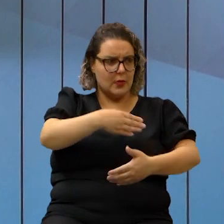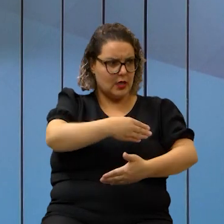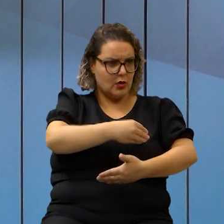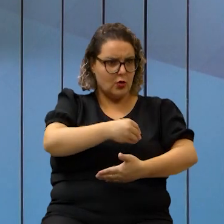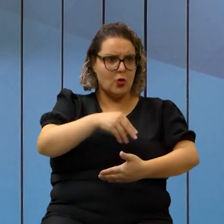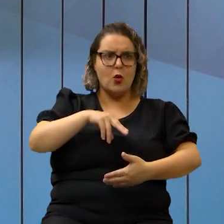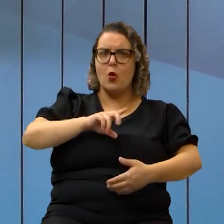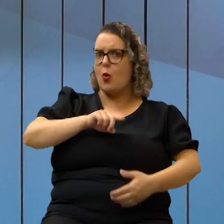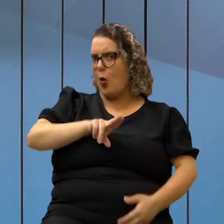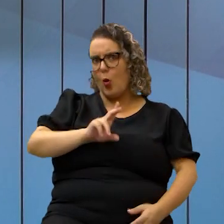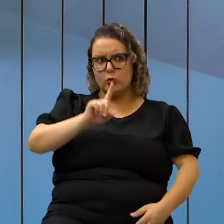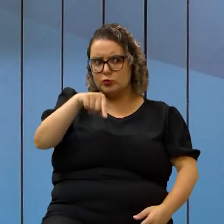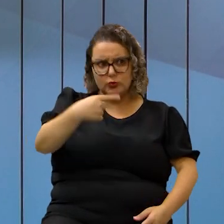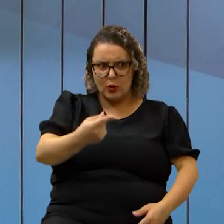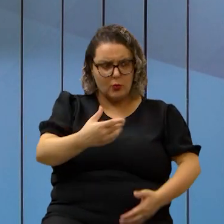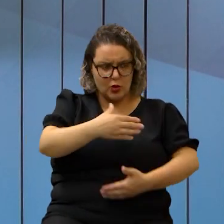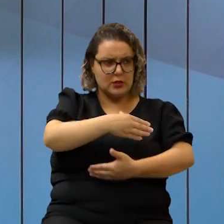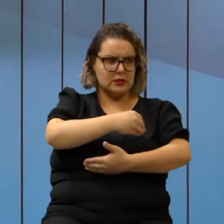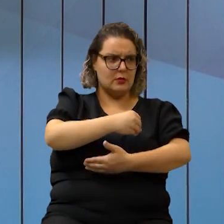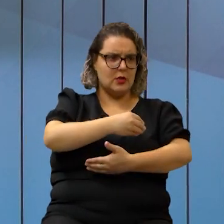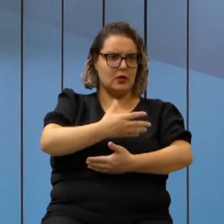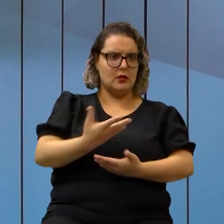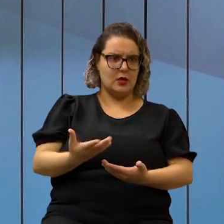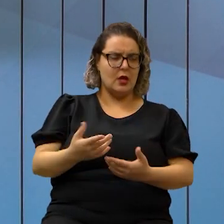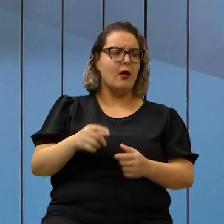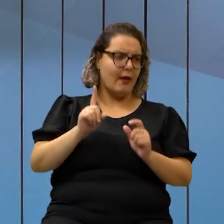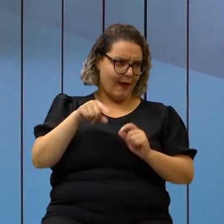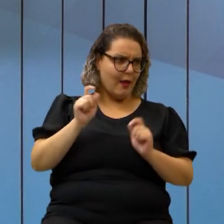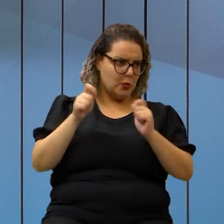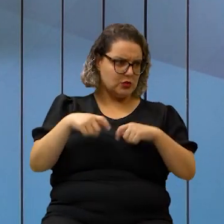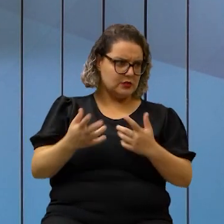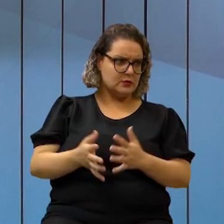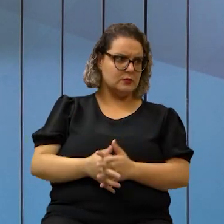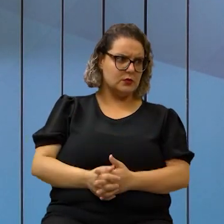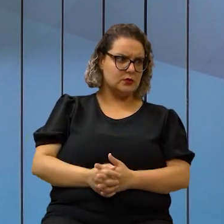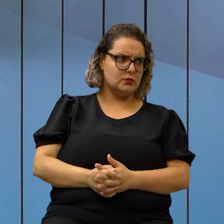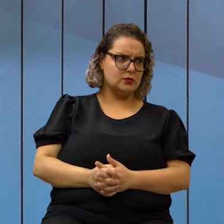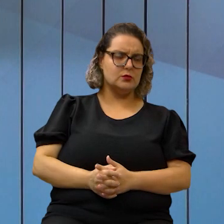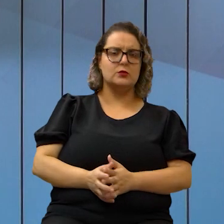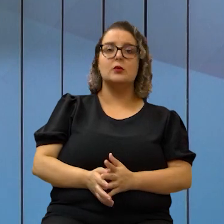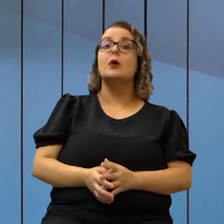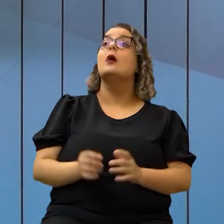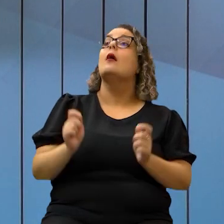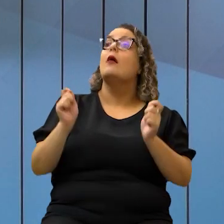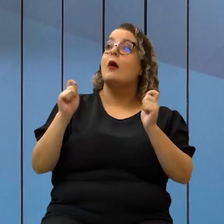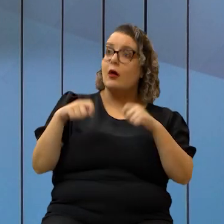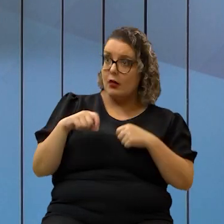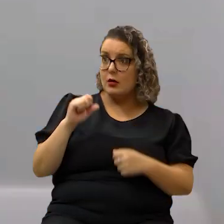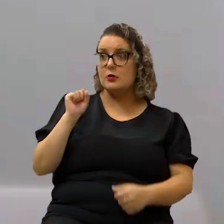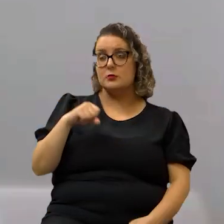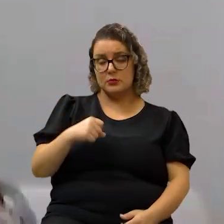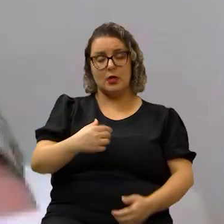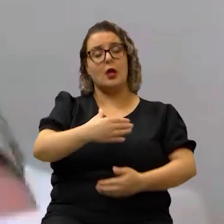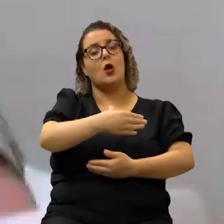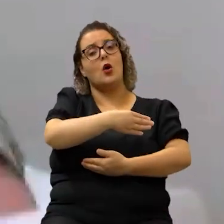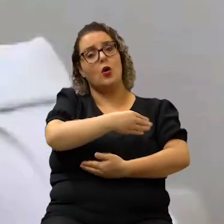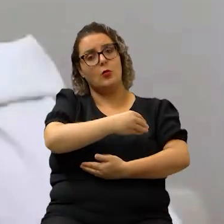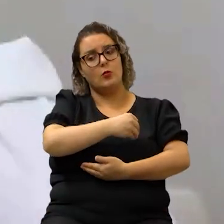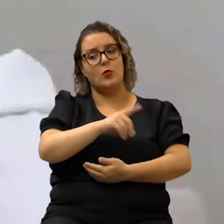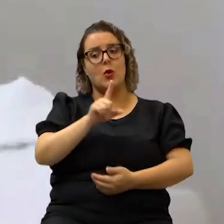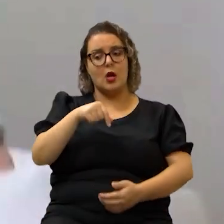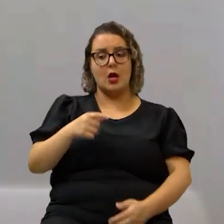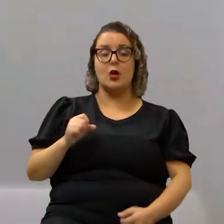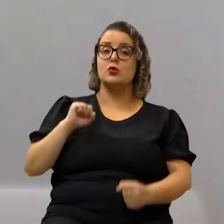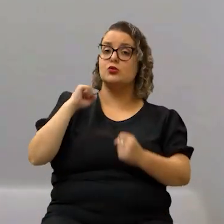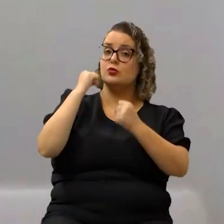durante a amamentação ou depois também da amamentação? Isso também é possível? É possível. A